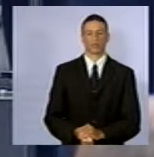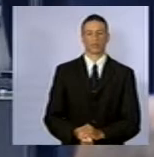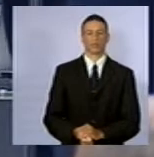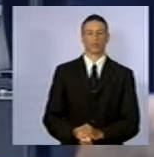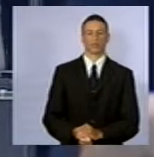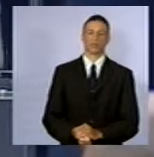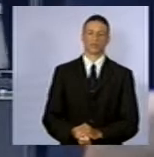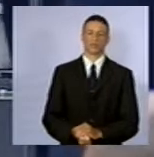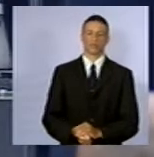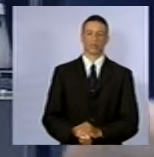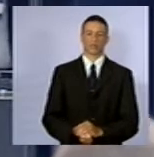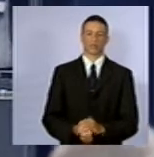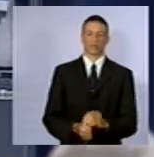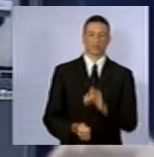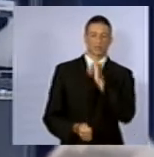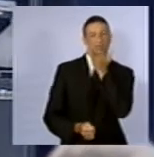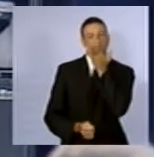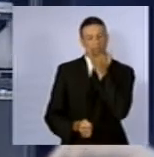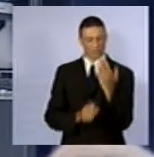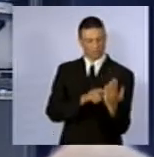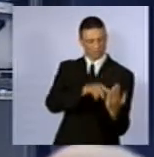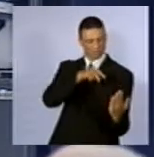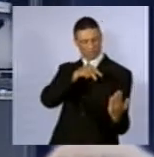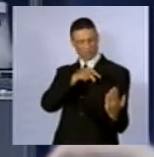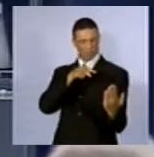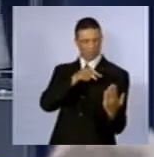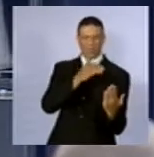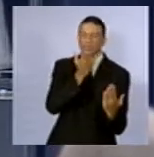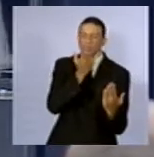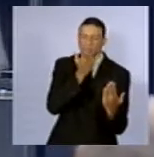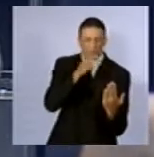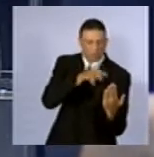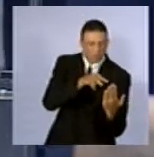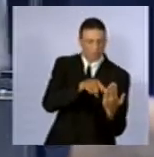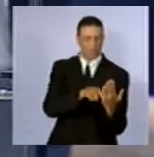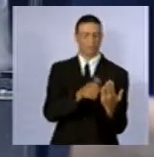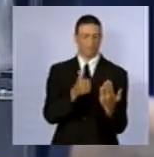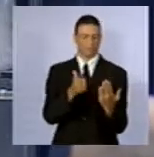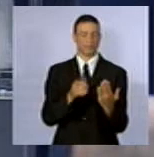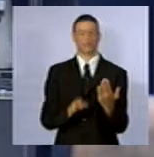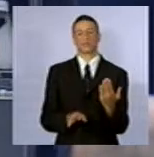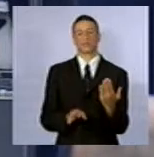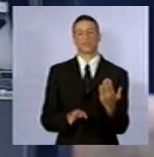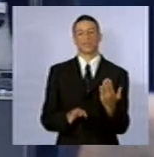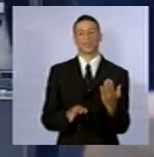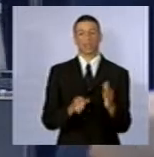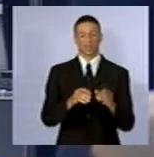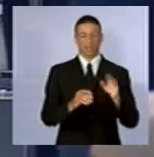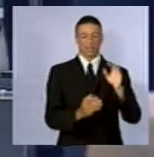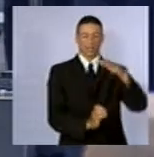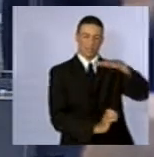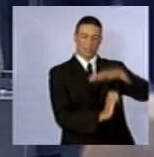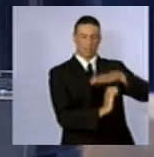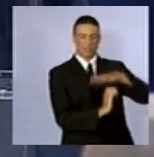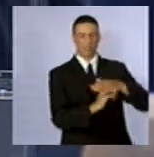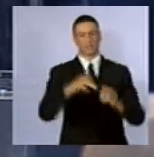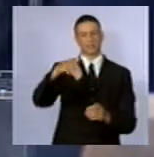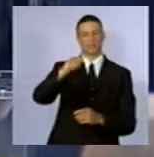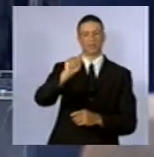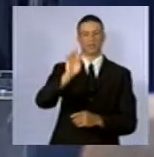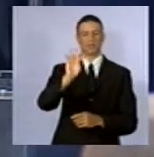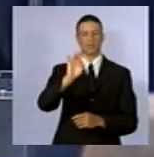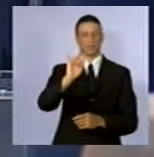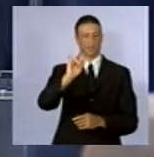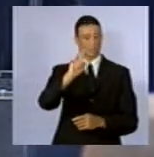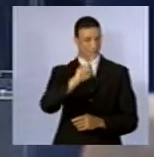fica um pouco difícil de longe da gente ver está aí uma a uma situação da matriz energética brasileira